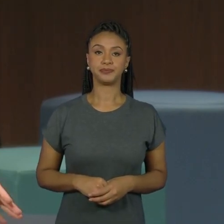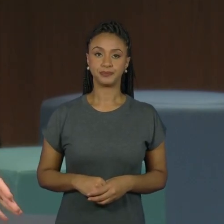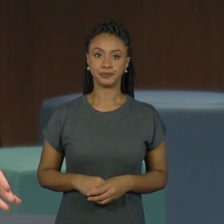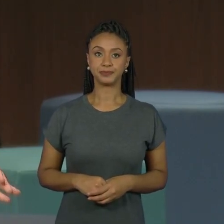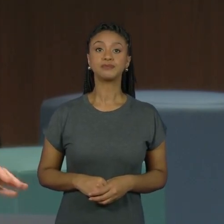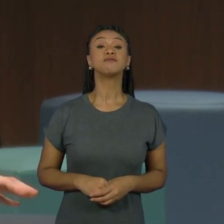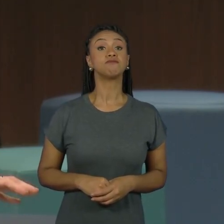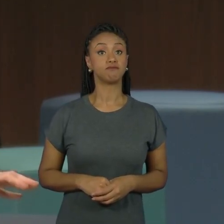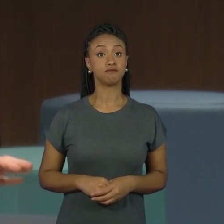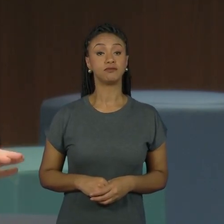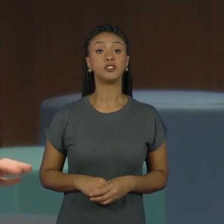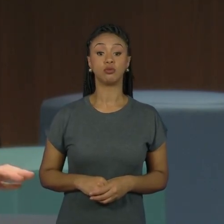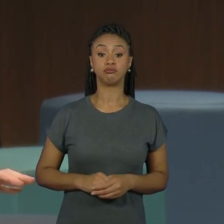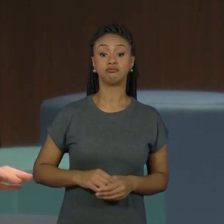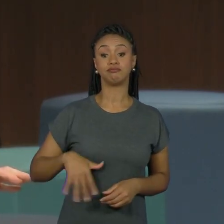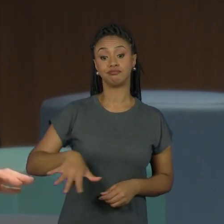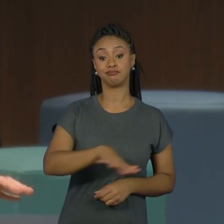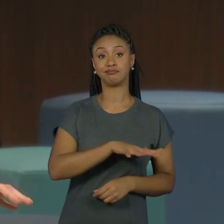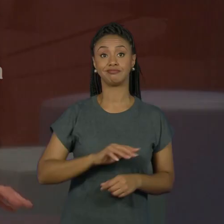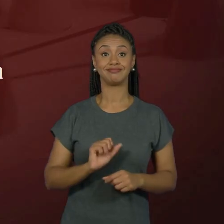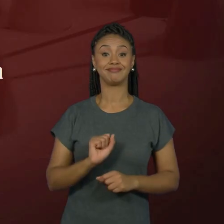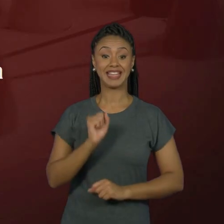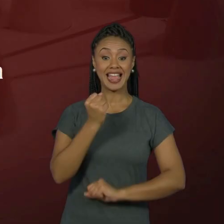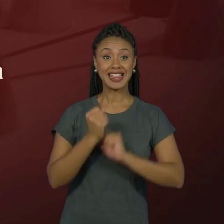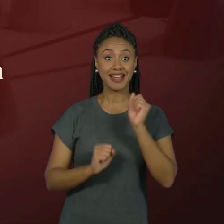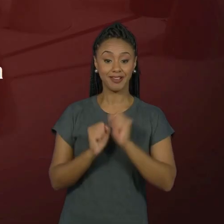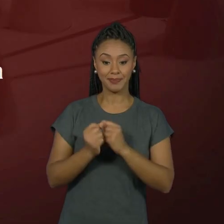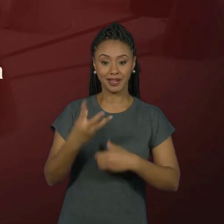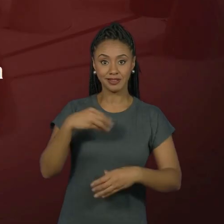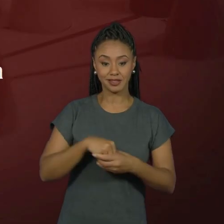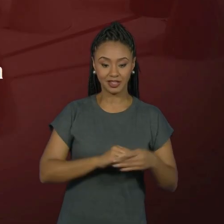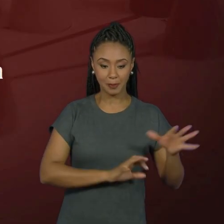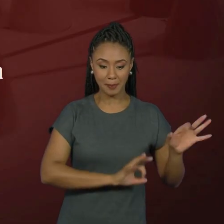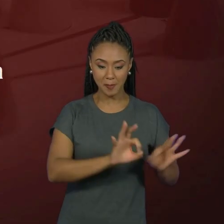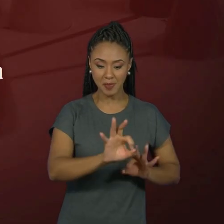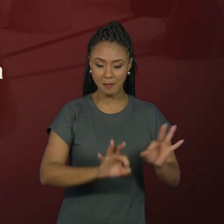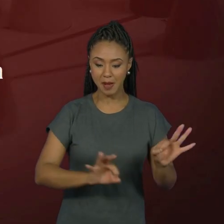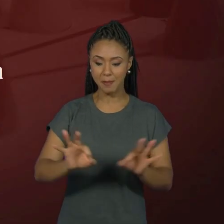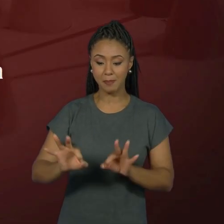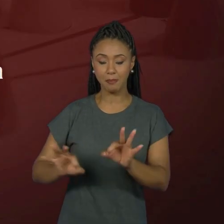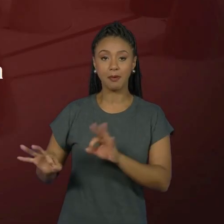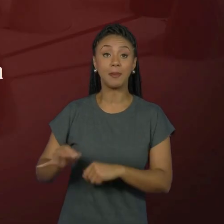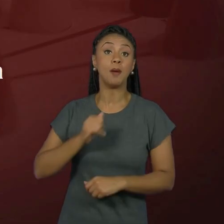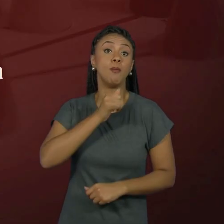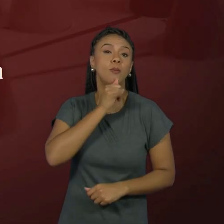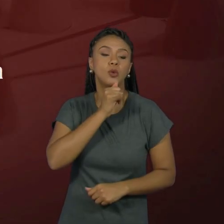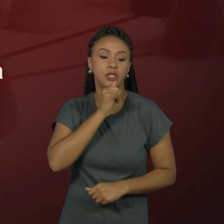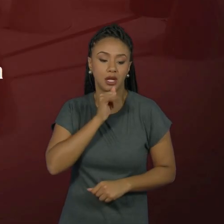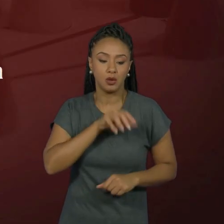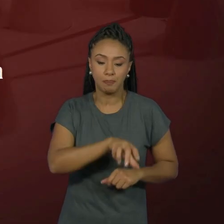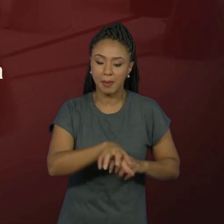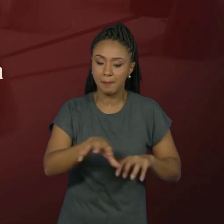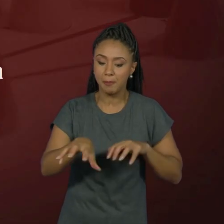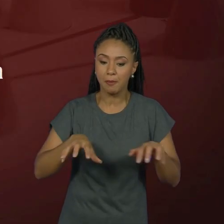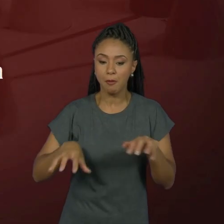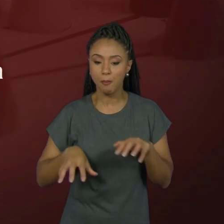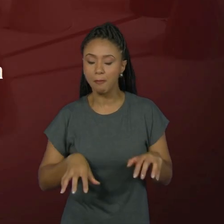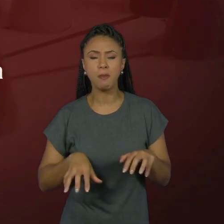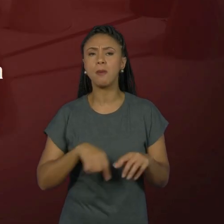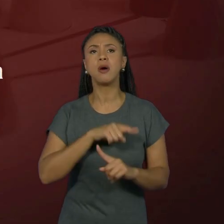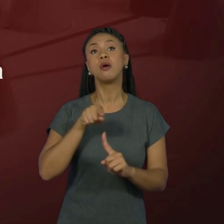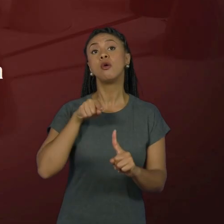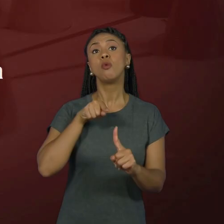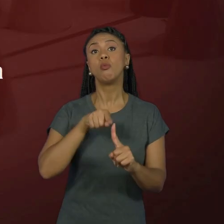Então, a arquitetura corporativa, frameworks e modelos, né? O desenho da arquitetura corporativa busca criar um mecanismo